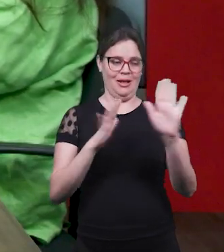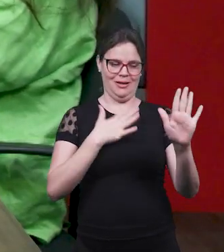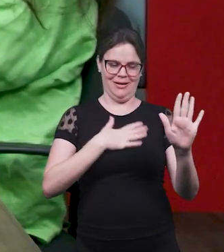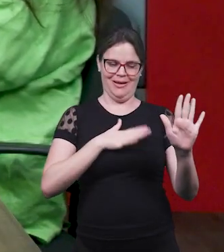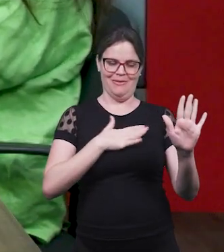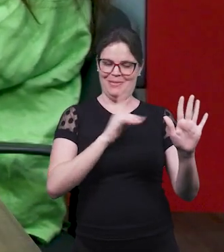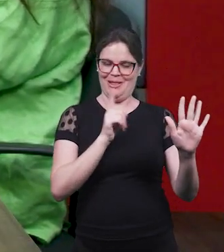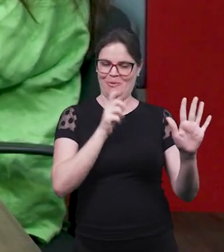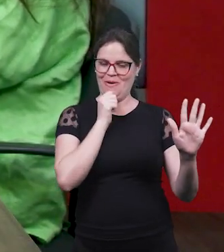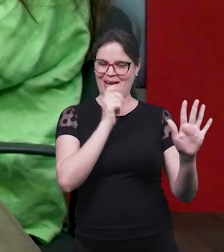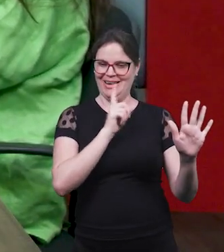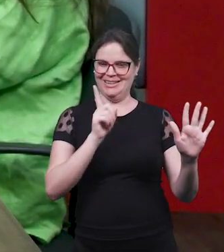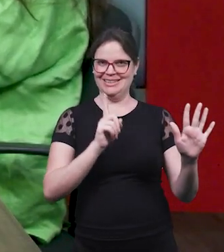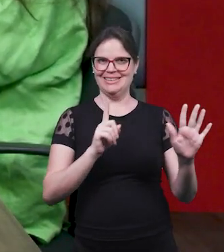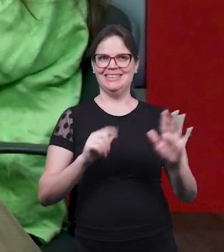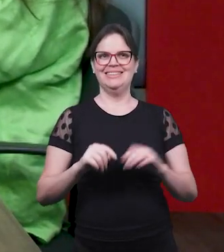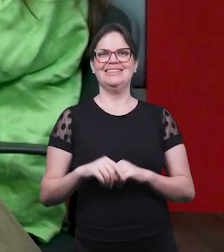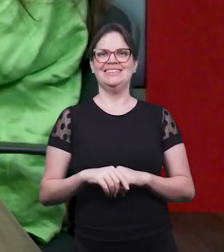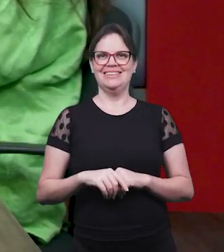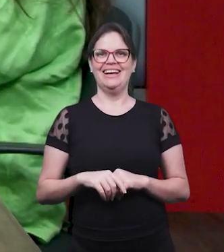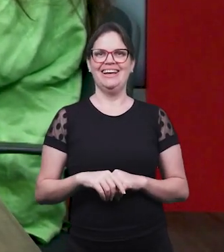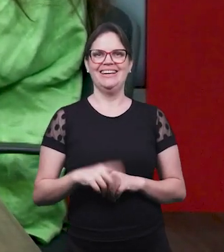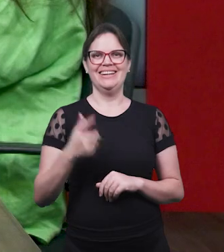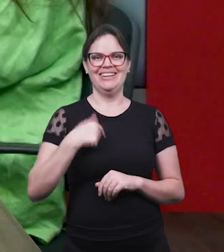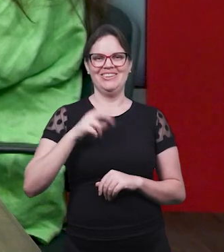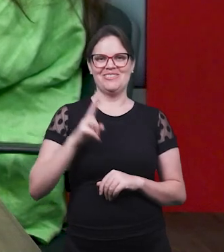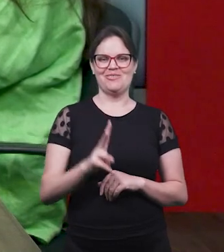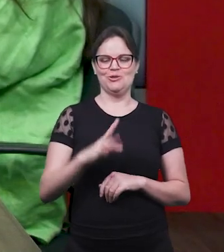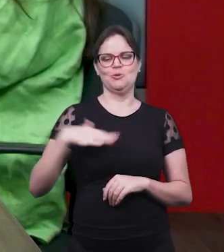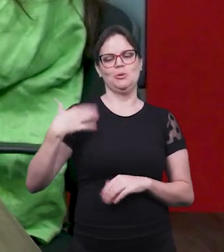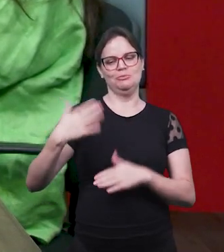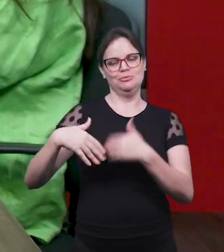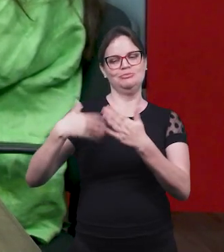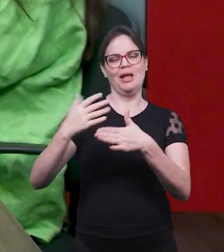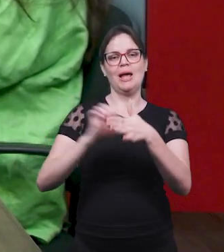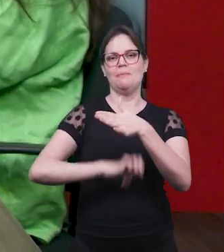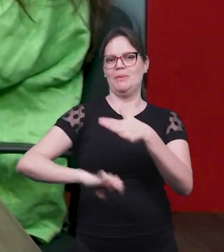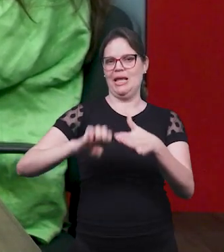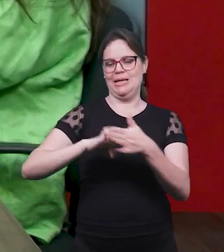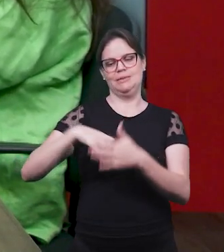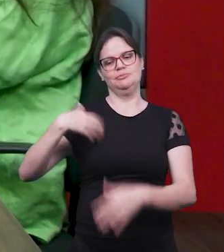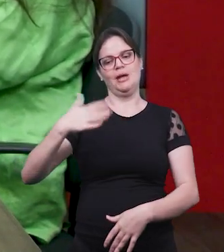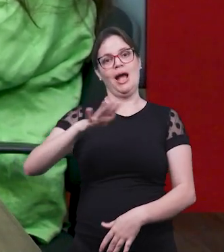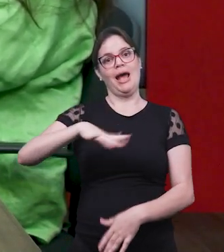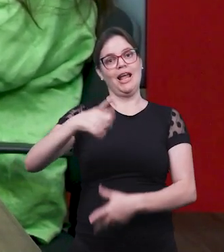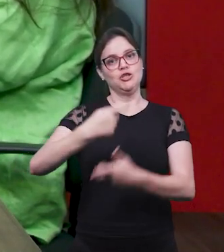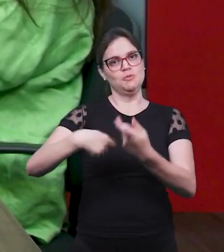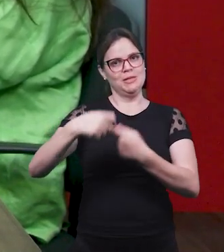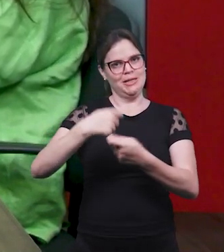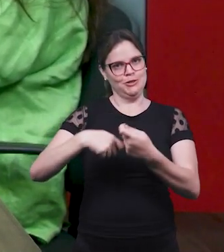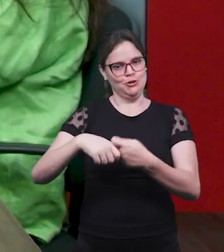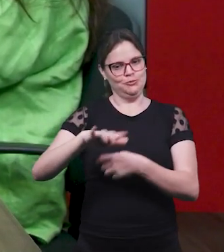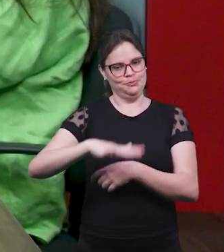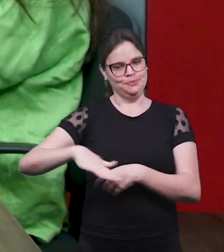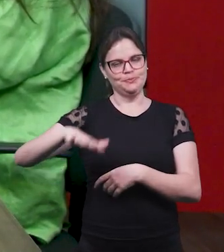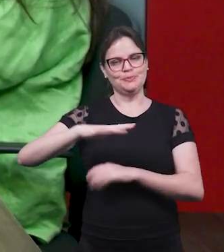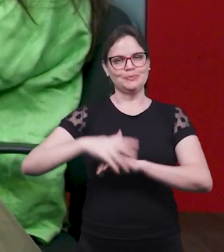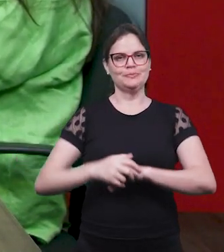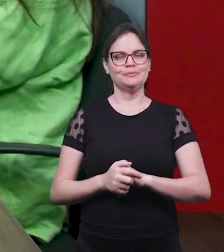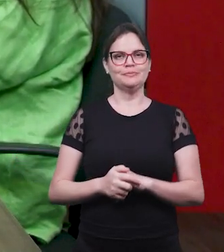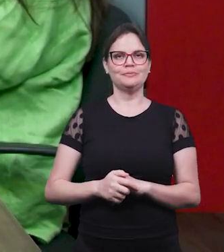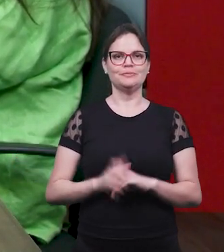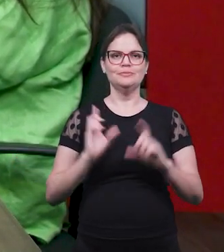eu continuei trabalhando nessa empresa por algum tempo, até que essa empresa